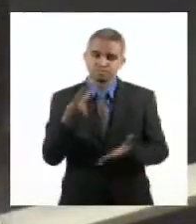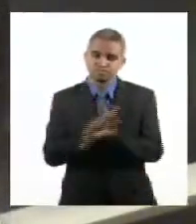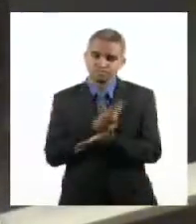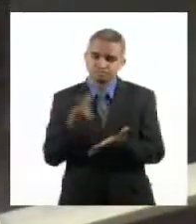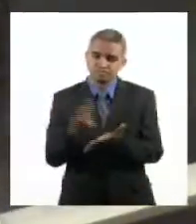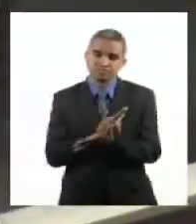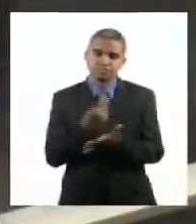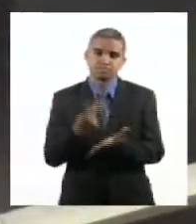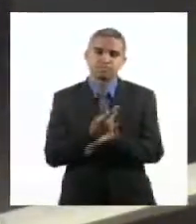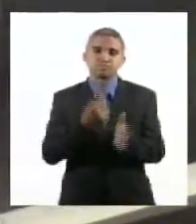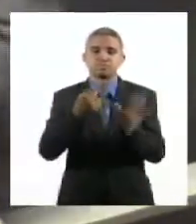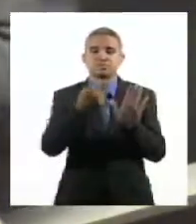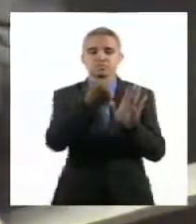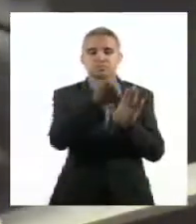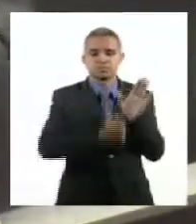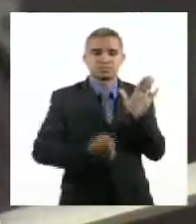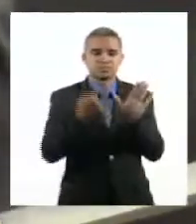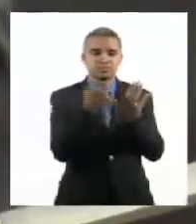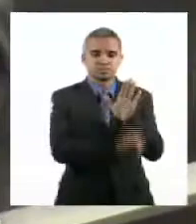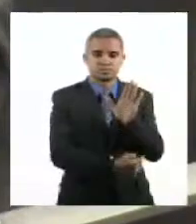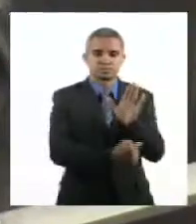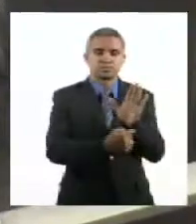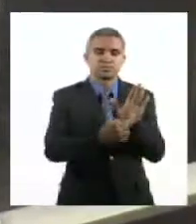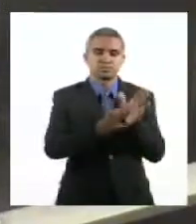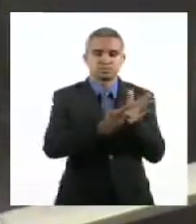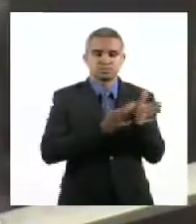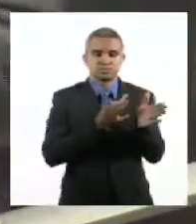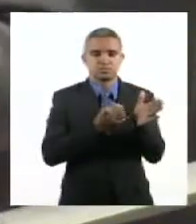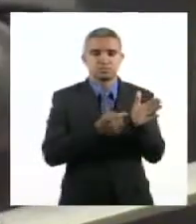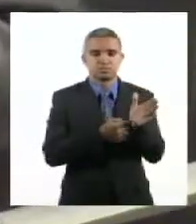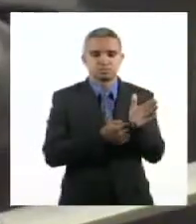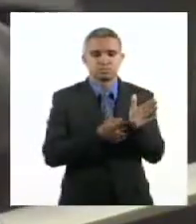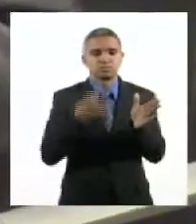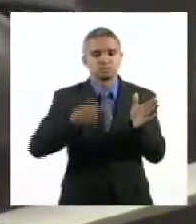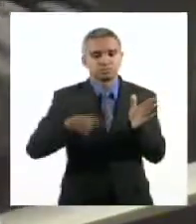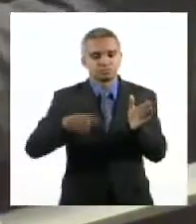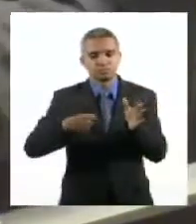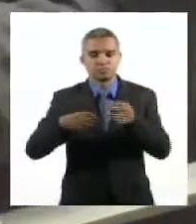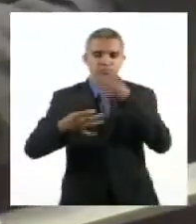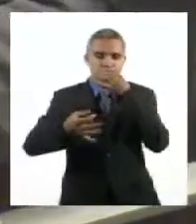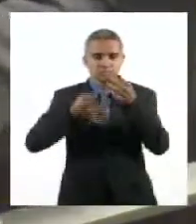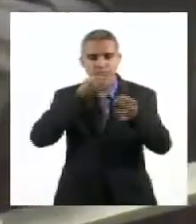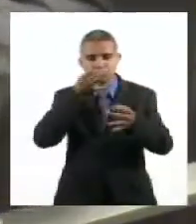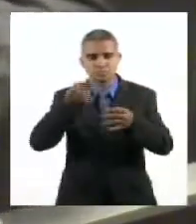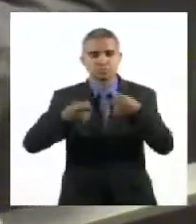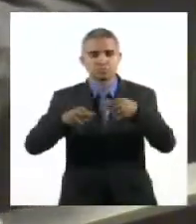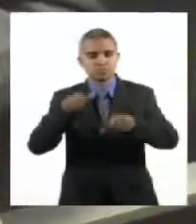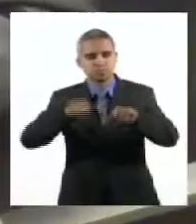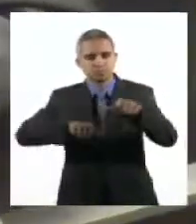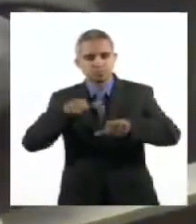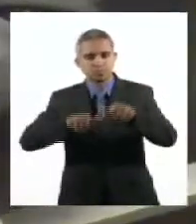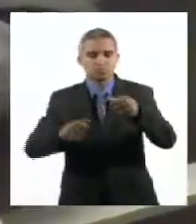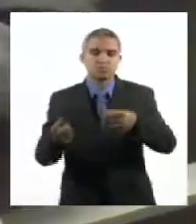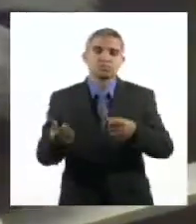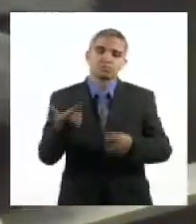precisa ser rediscutido, precisa ser reavaliado. E, para isso, eu acho que nós temos que